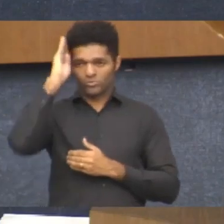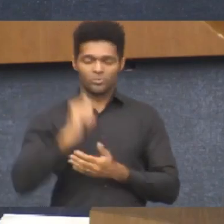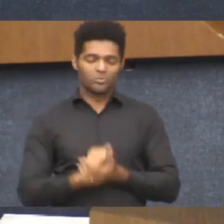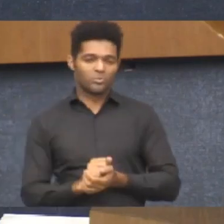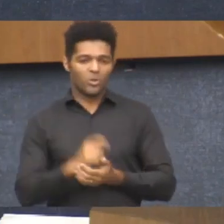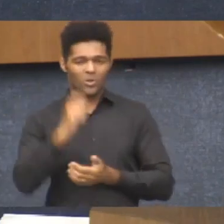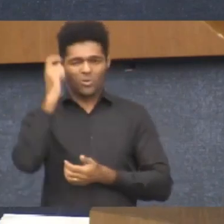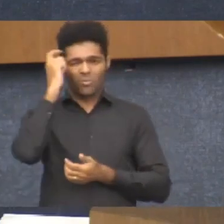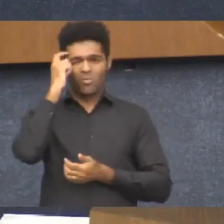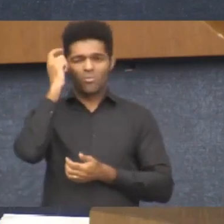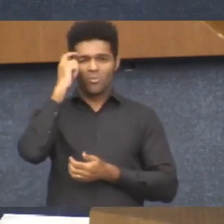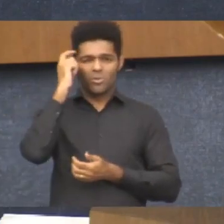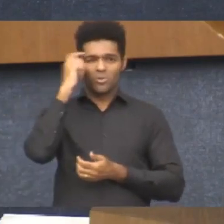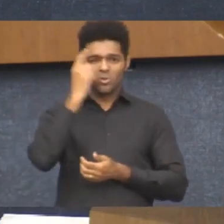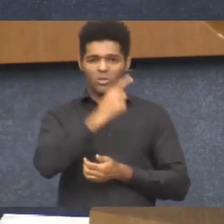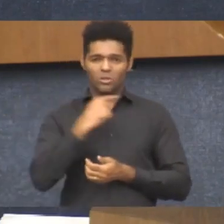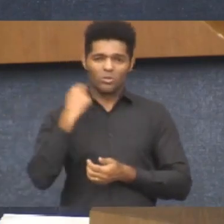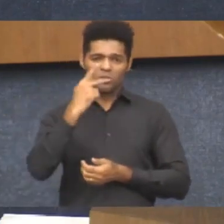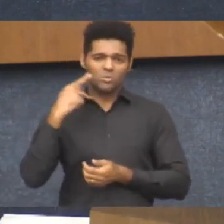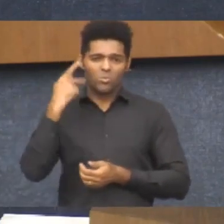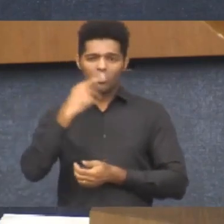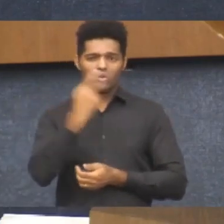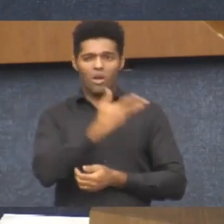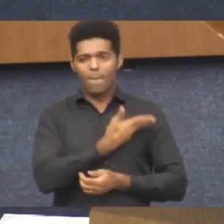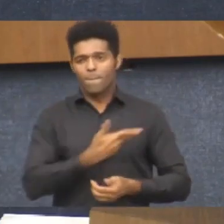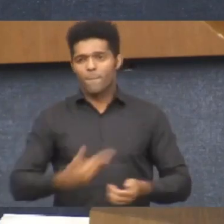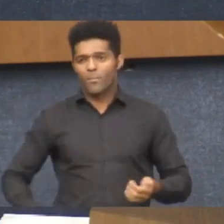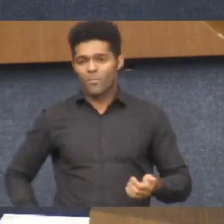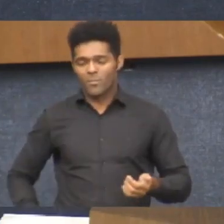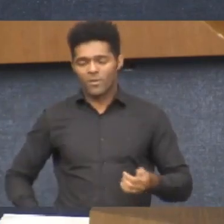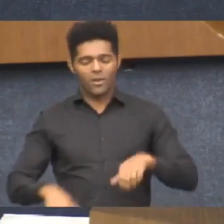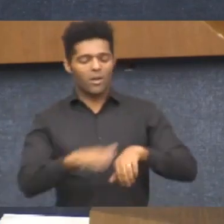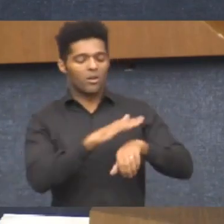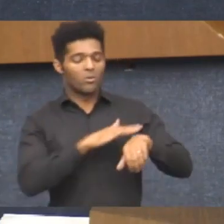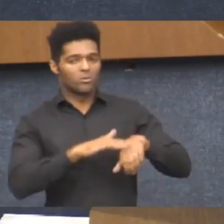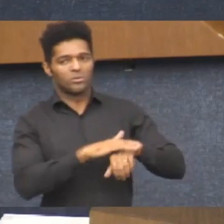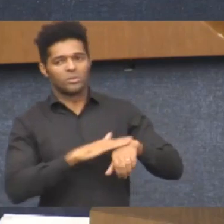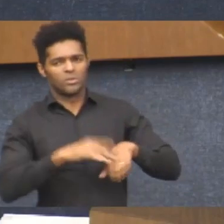Eu acho que a gente faz política pública com conversa.